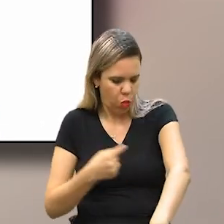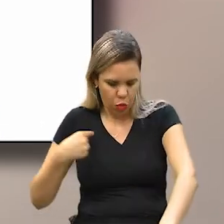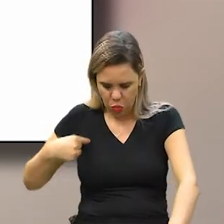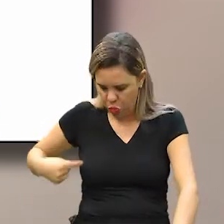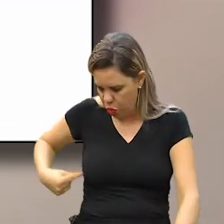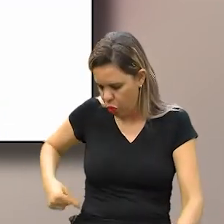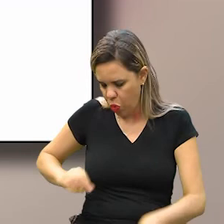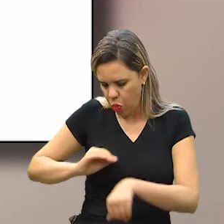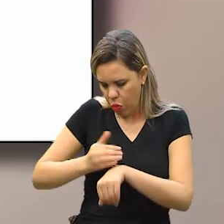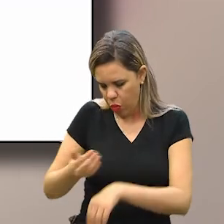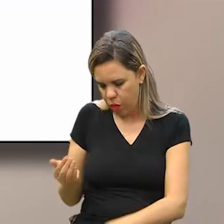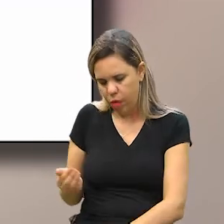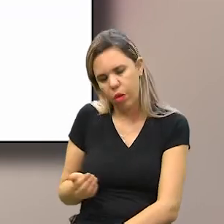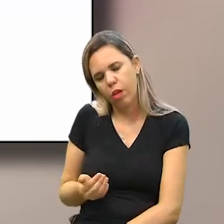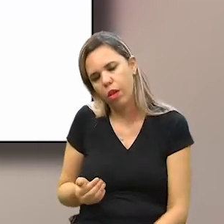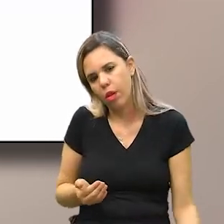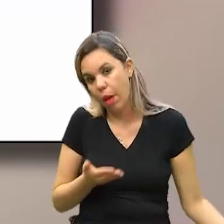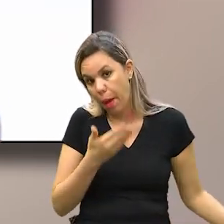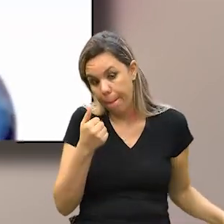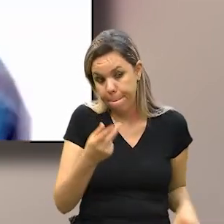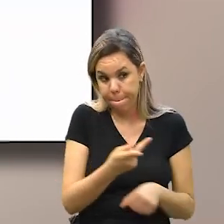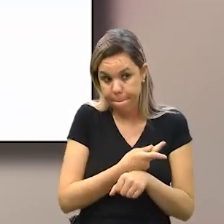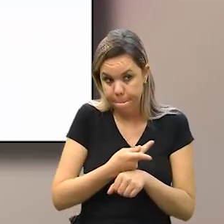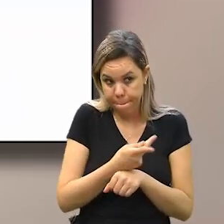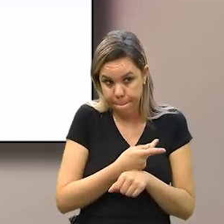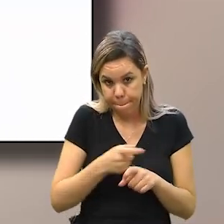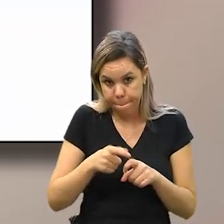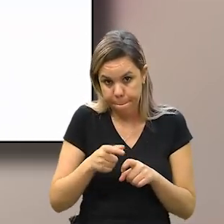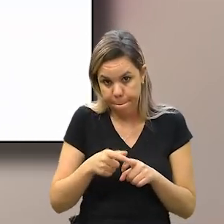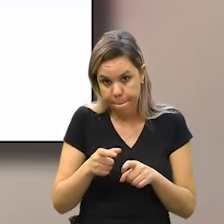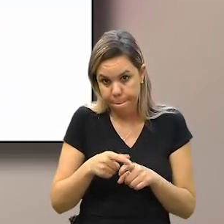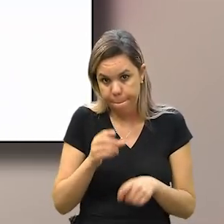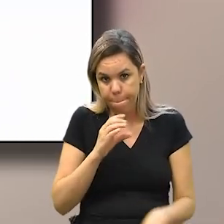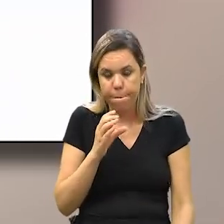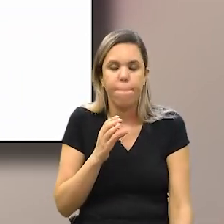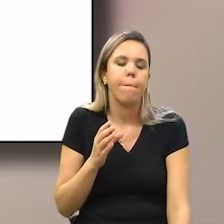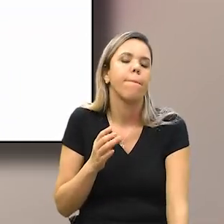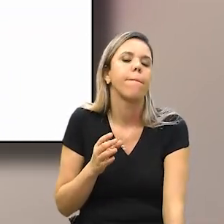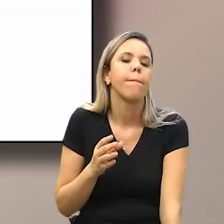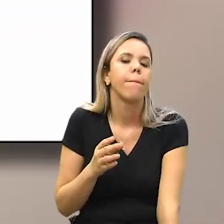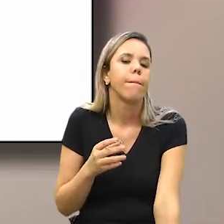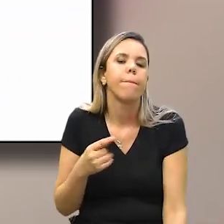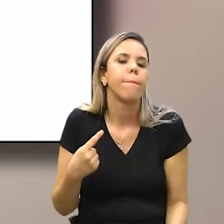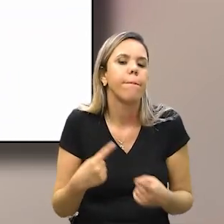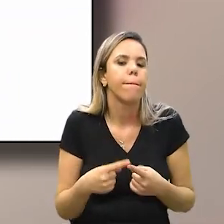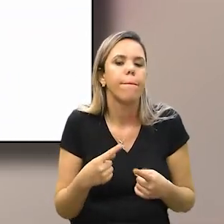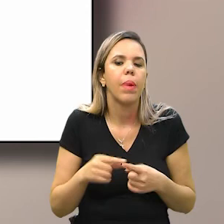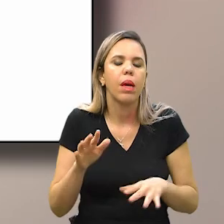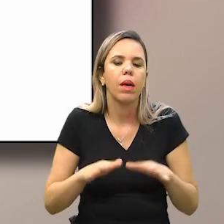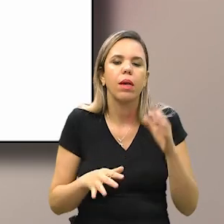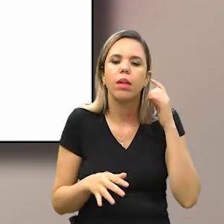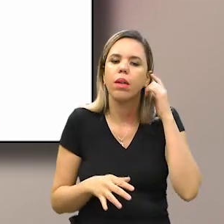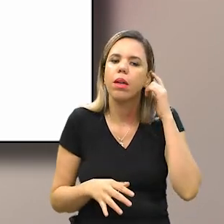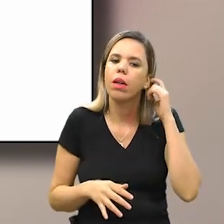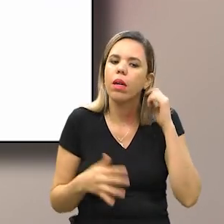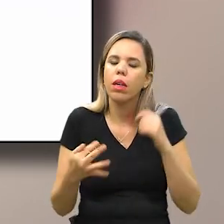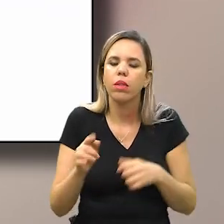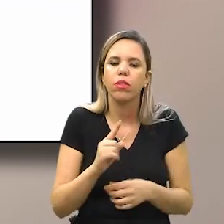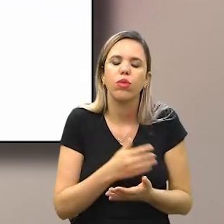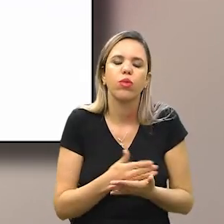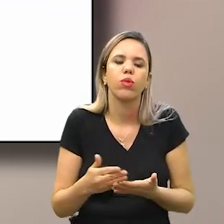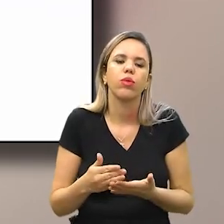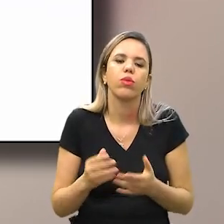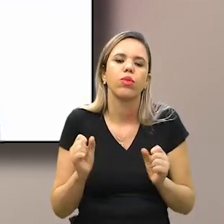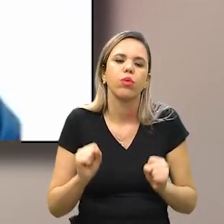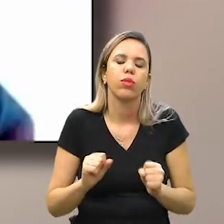corpo, apareceram bolinhas em cima, o ideal é que ela procure atendimento médico. Porque às vezes o quadro não dói